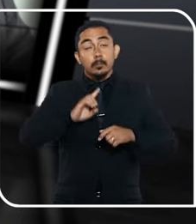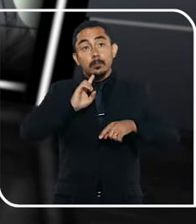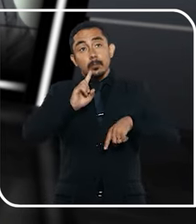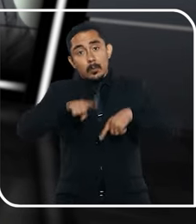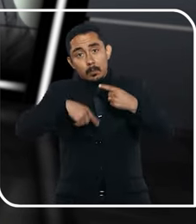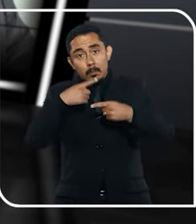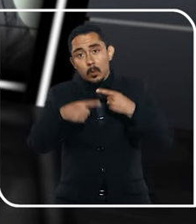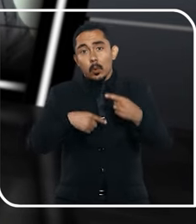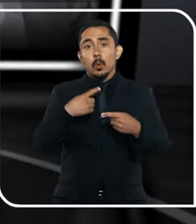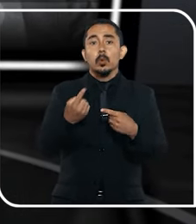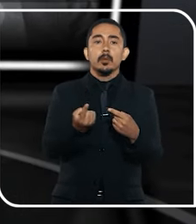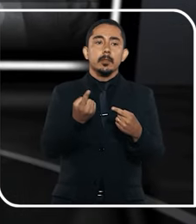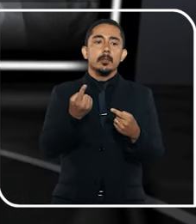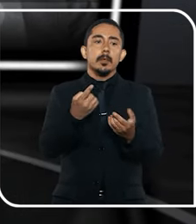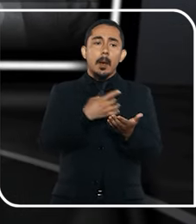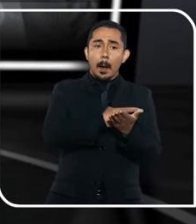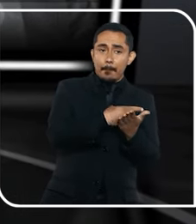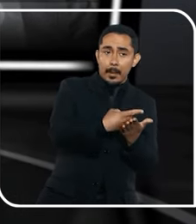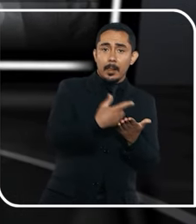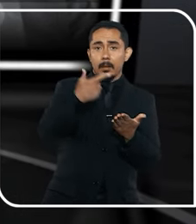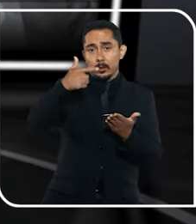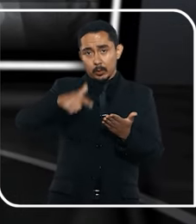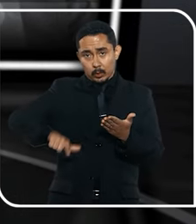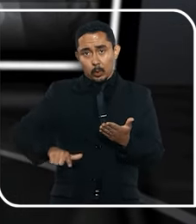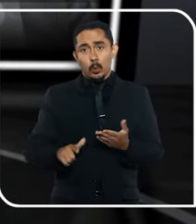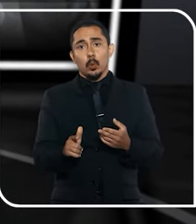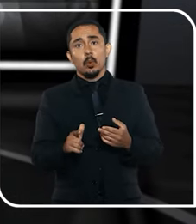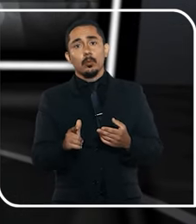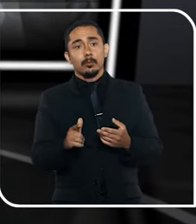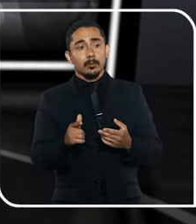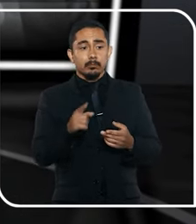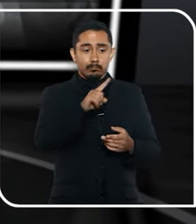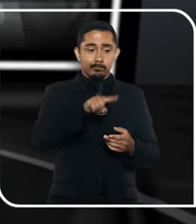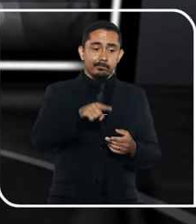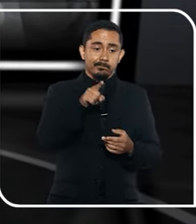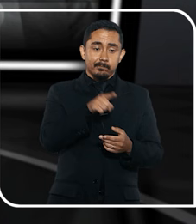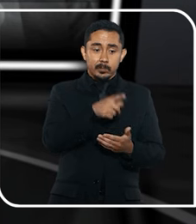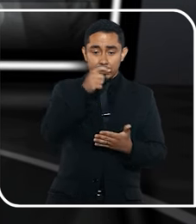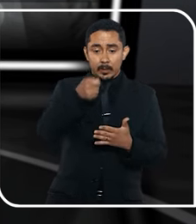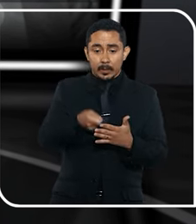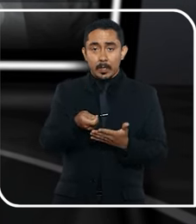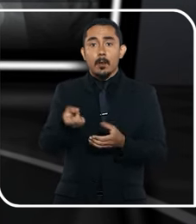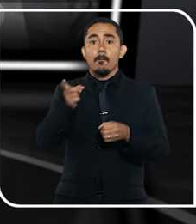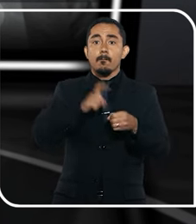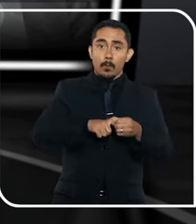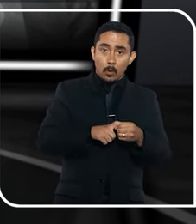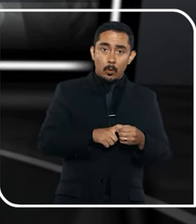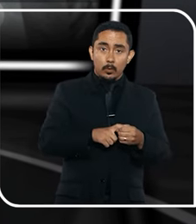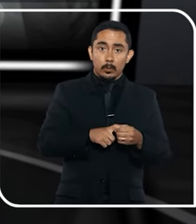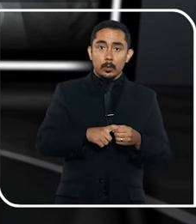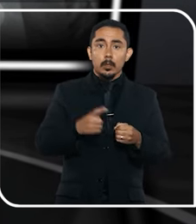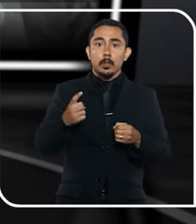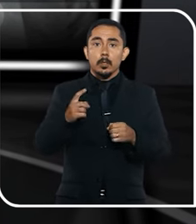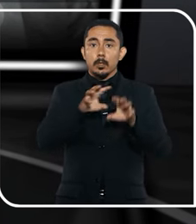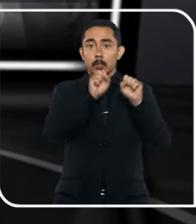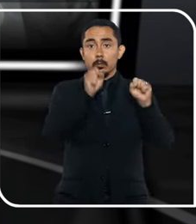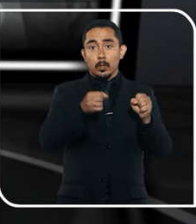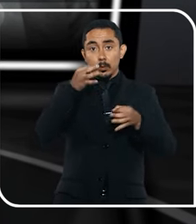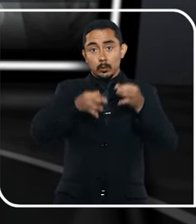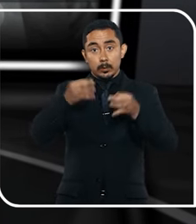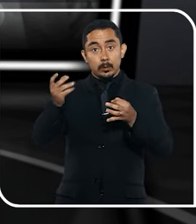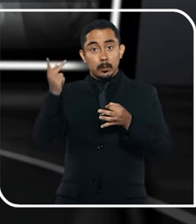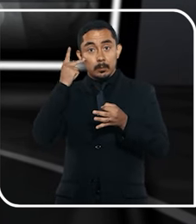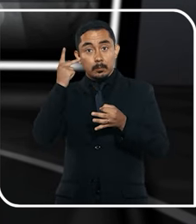aí, depois de uma primeira apelação, que foi anulada a sentença, mandou voltar, o Tribunal de Justiça de São Paulo